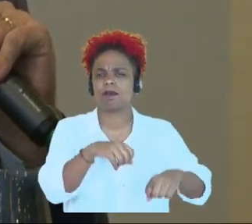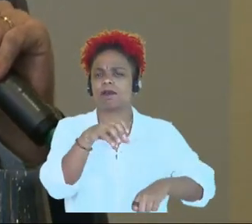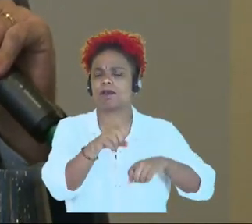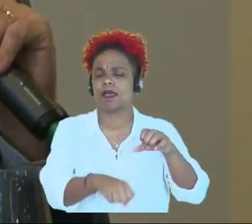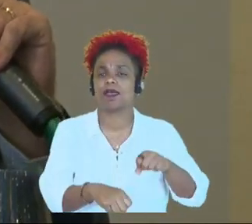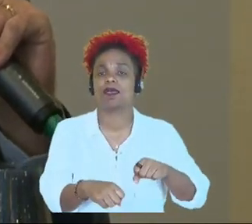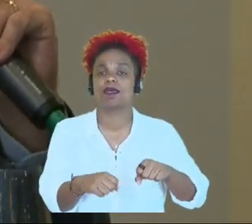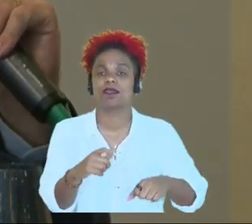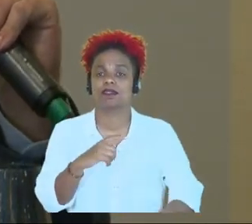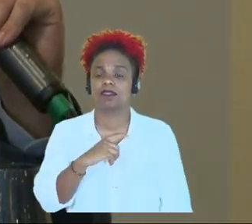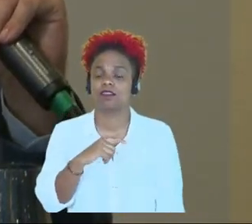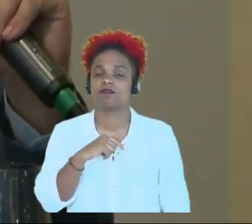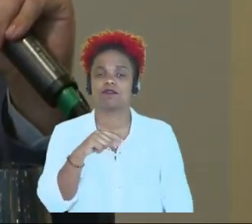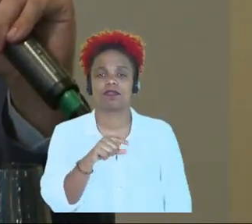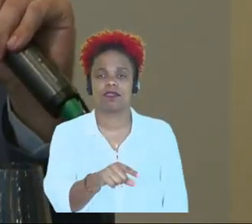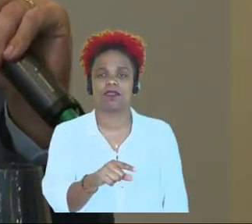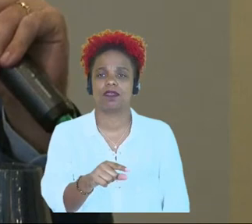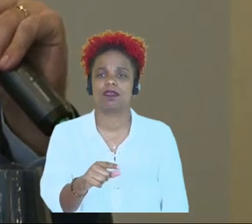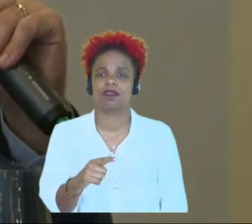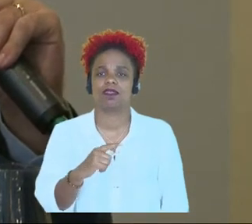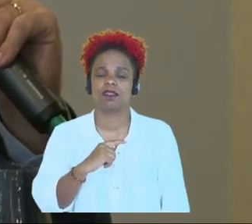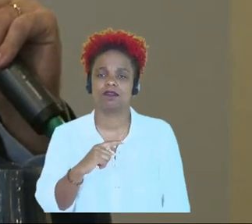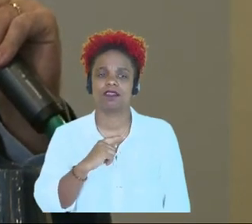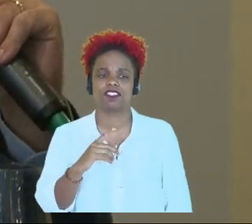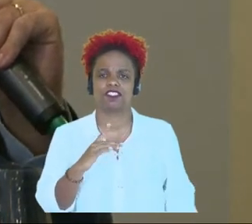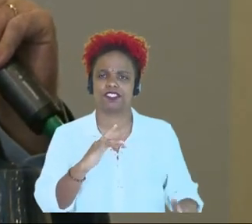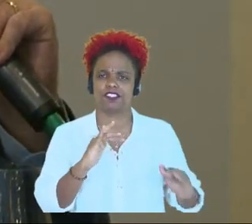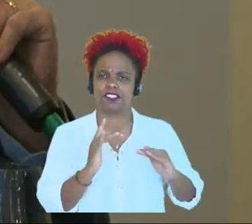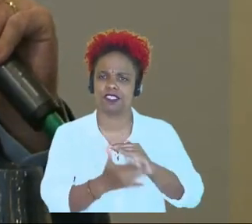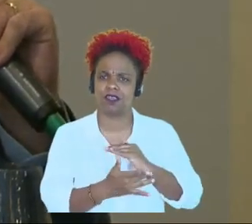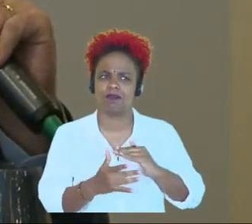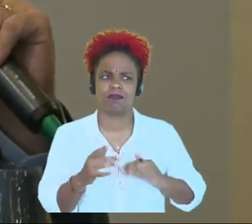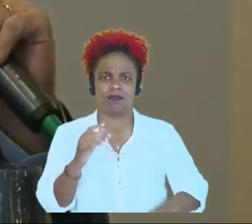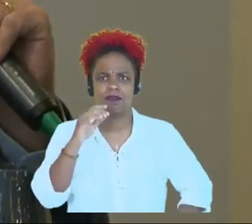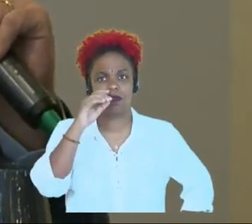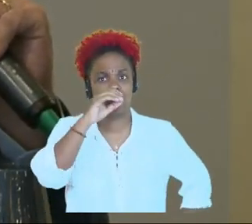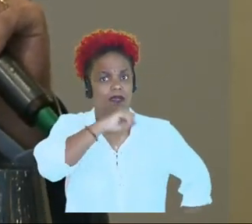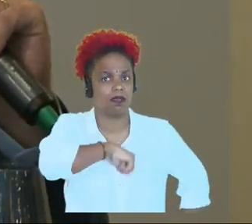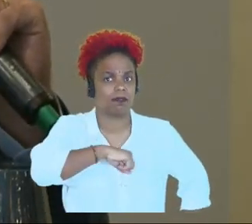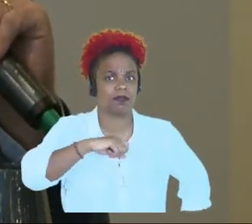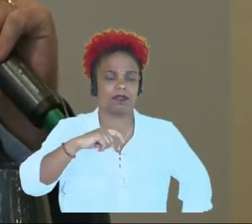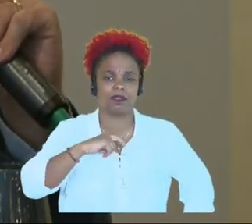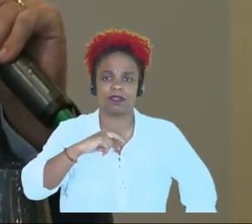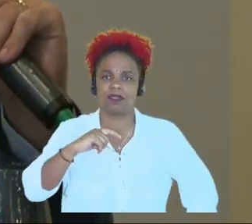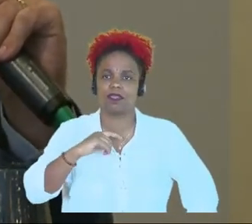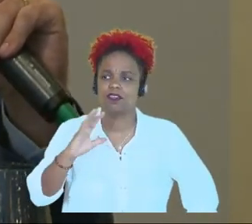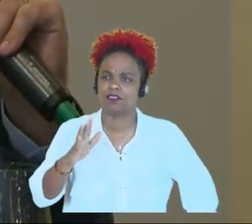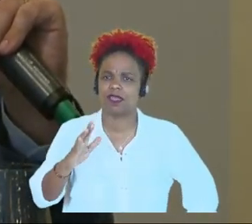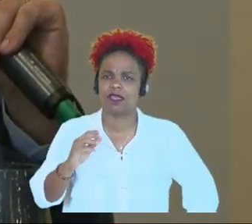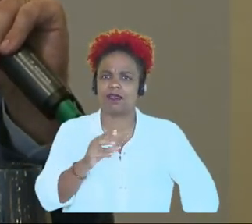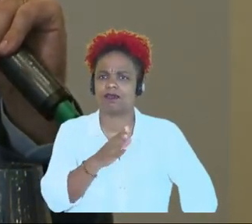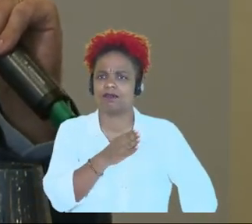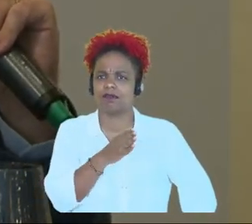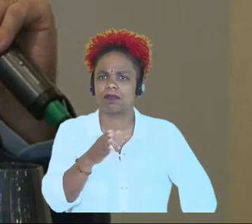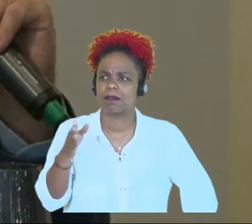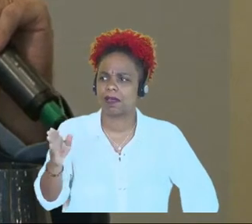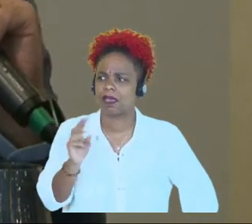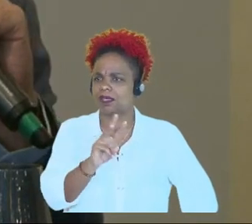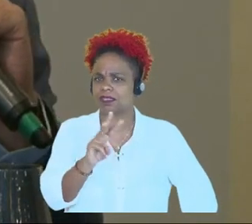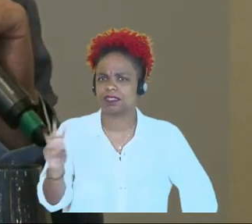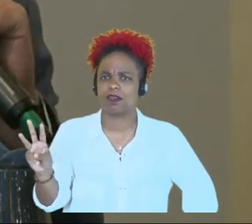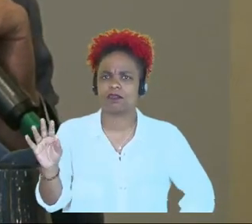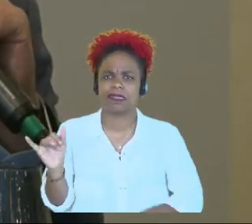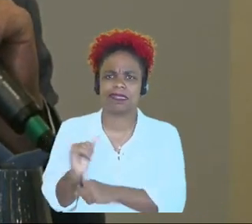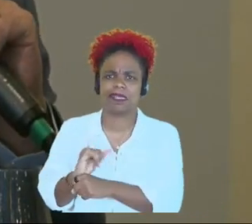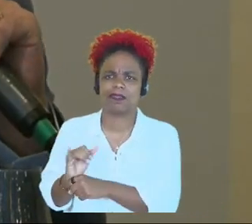o espaço digital muito precocemente, Bolsonaro já tem lá site, canal no YouTube,